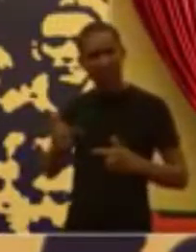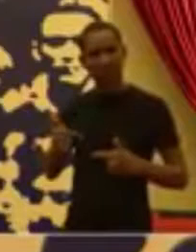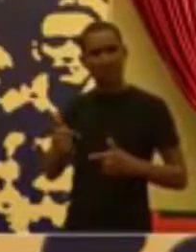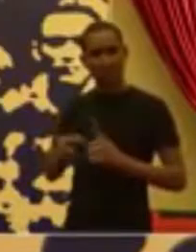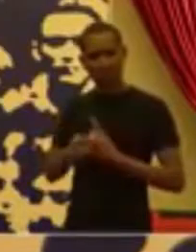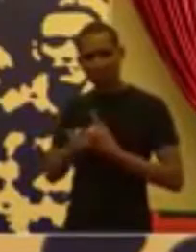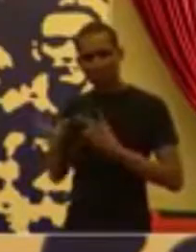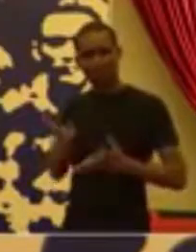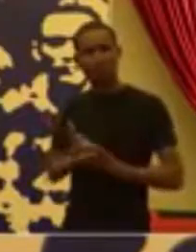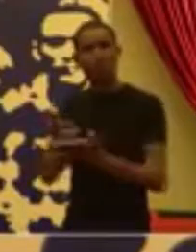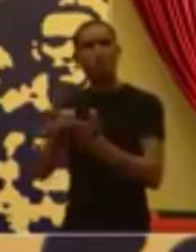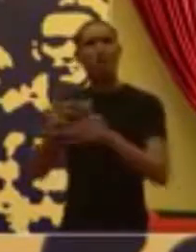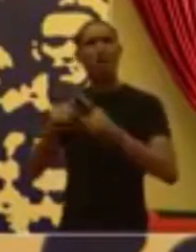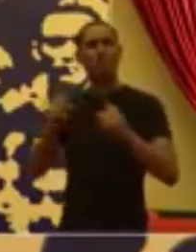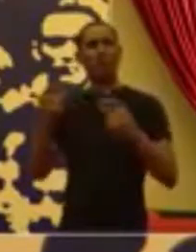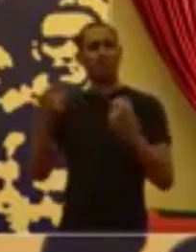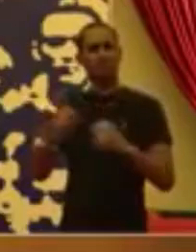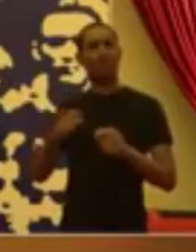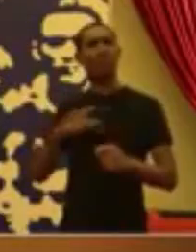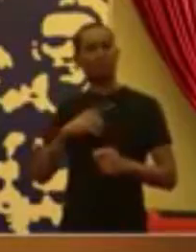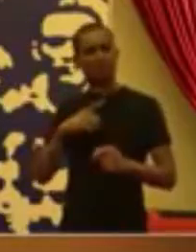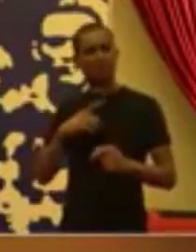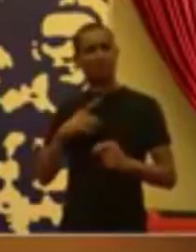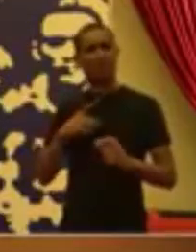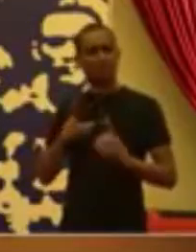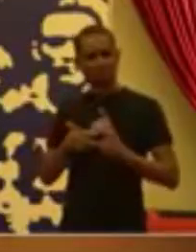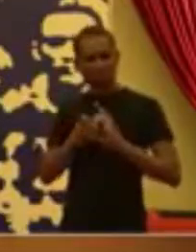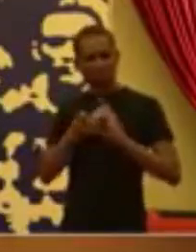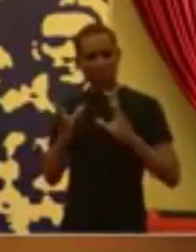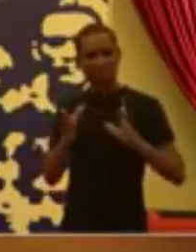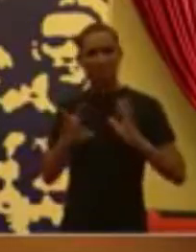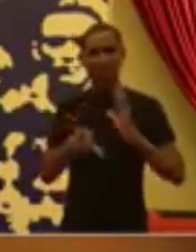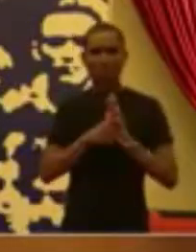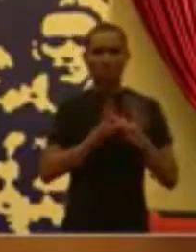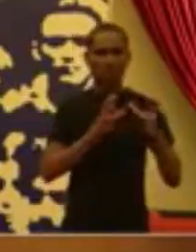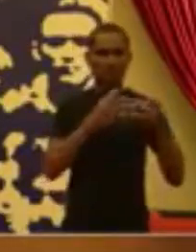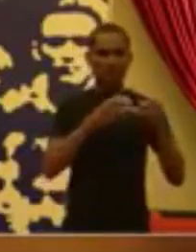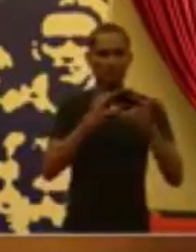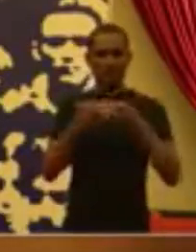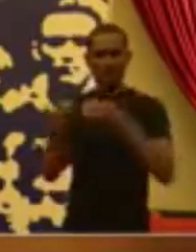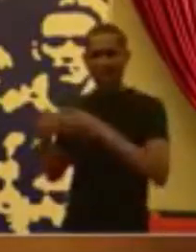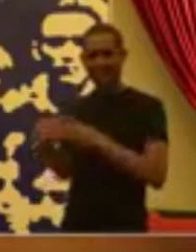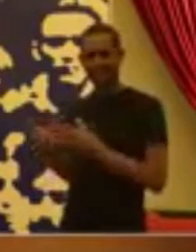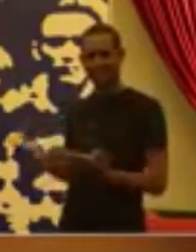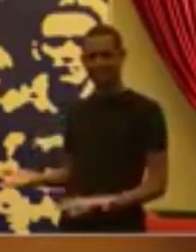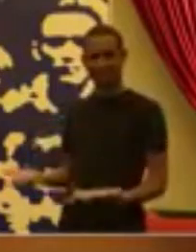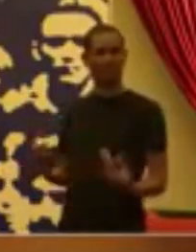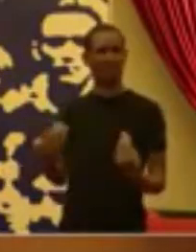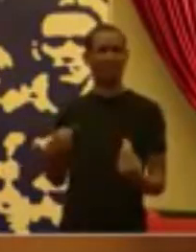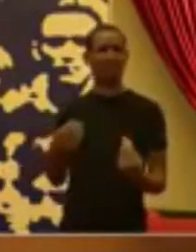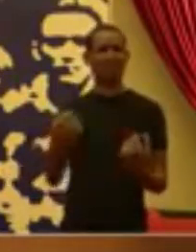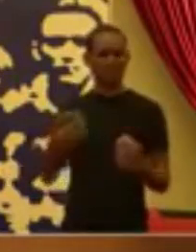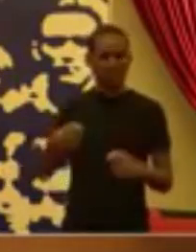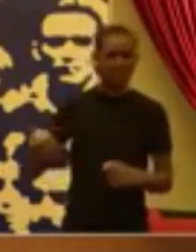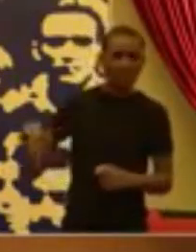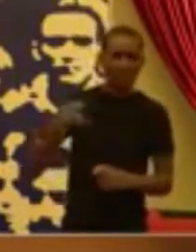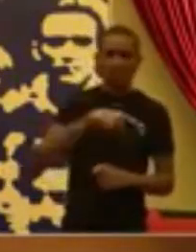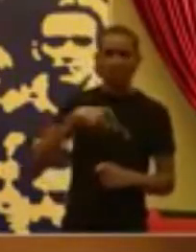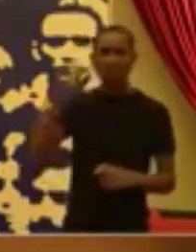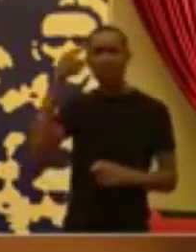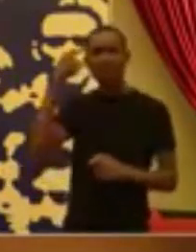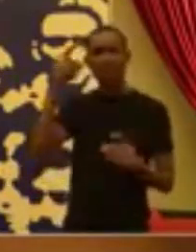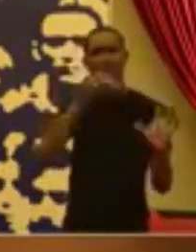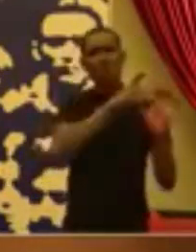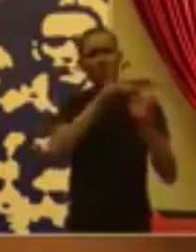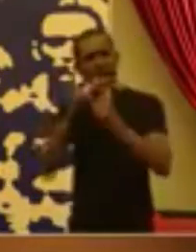democracia, a democracia classista. Nós temos que fazer um contexto e uma narrativa de